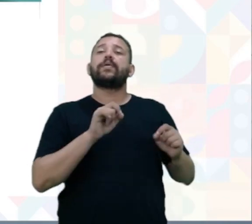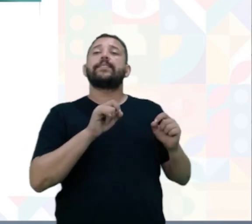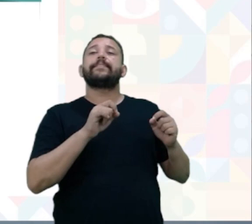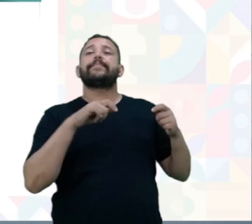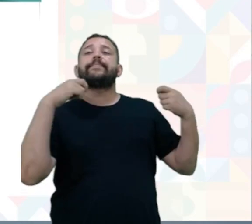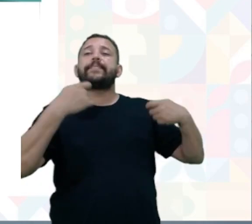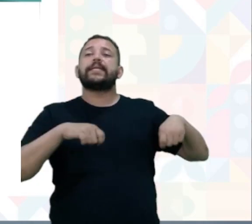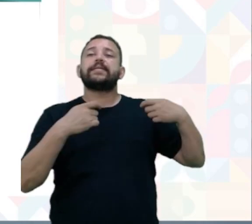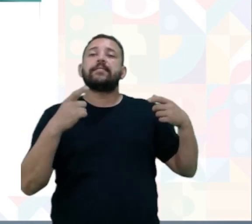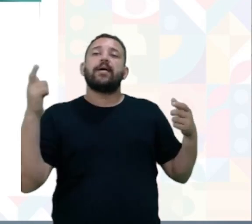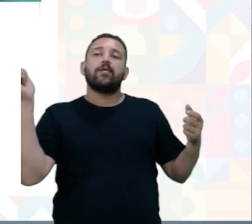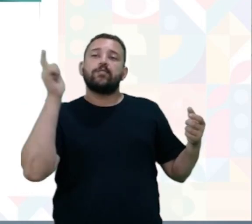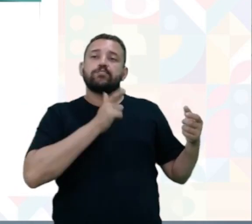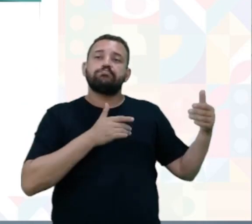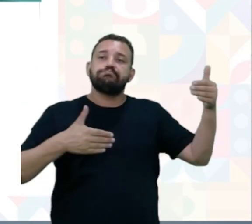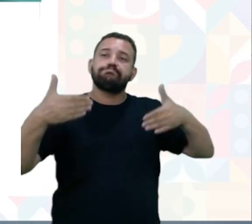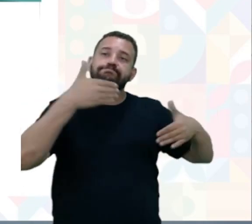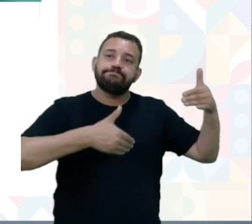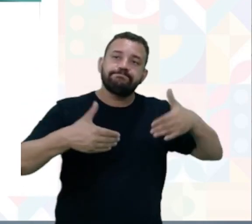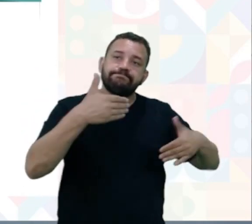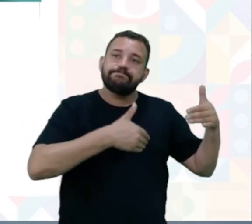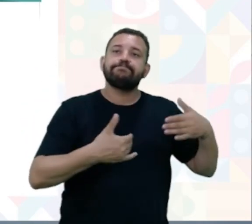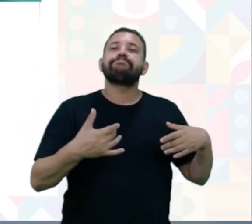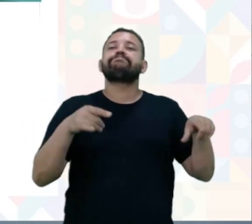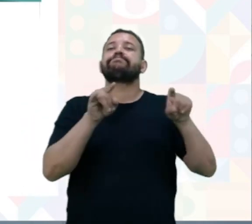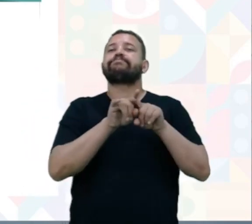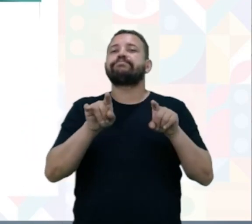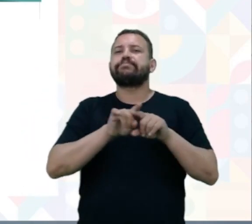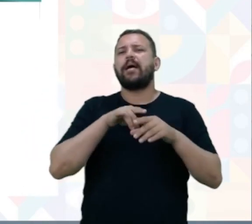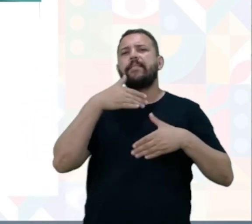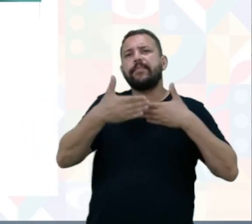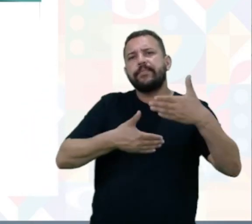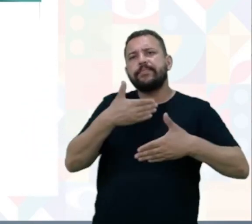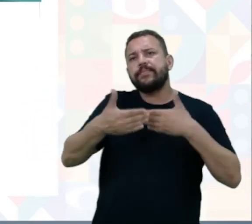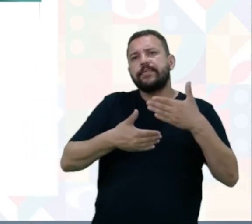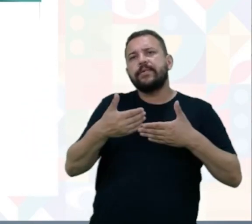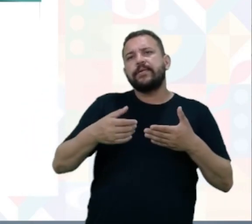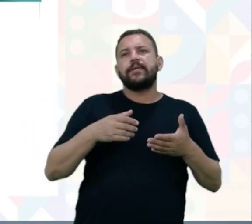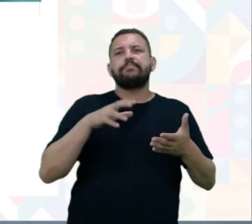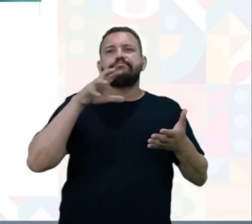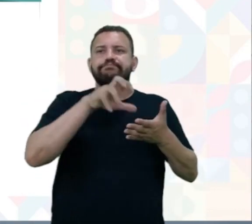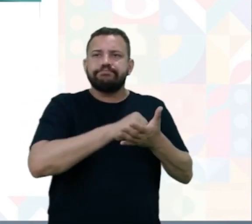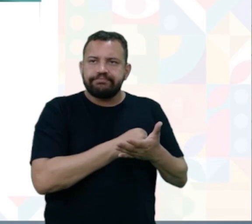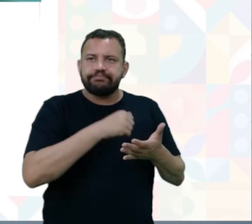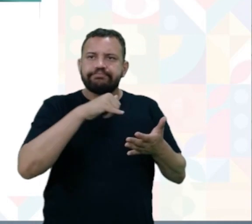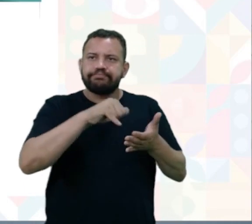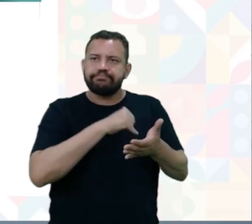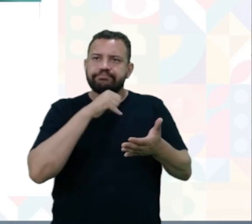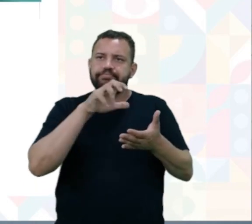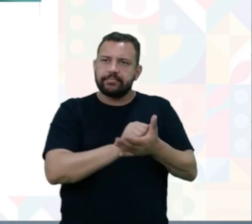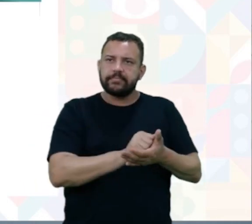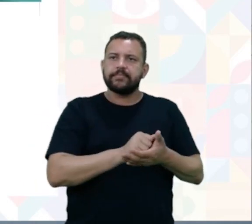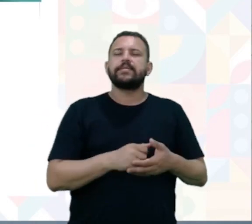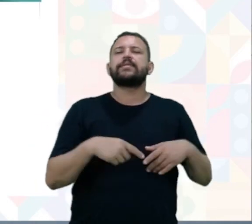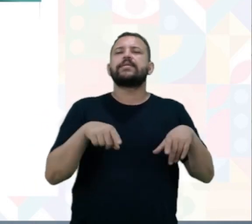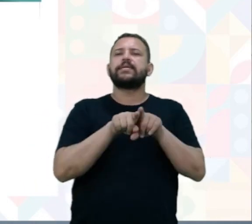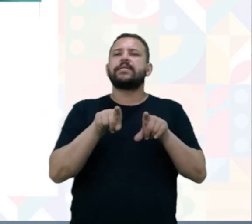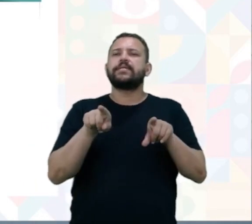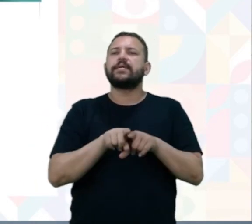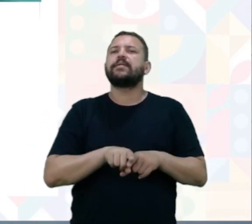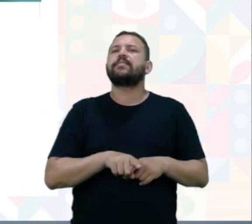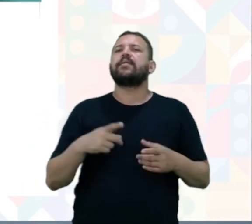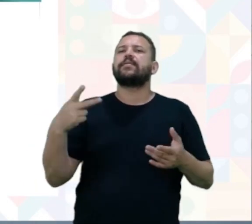participação dessa licitação, procedimentos para credenciamento na seção do